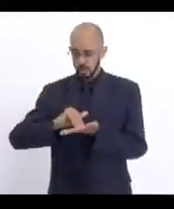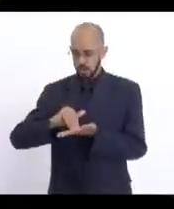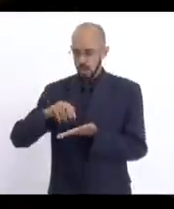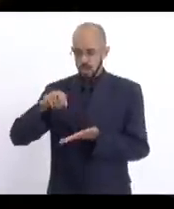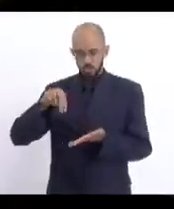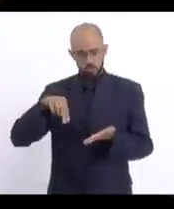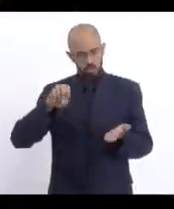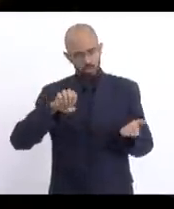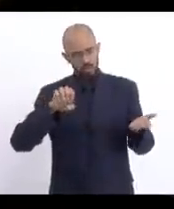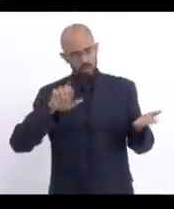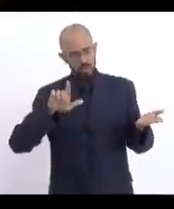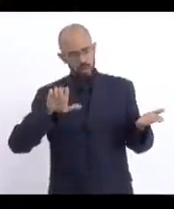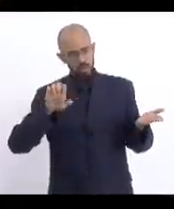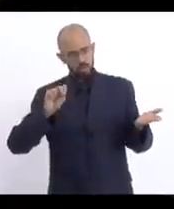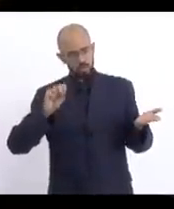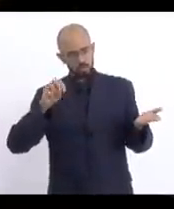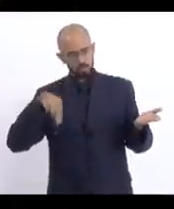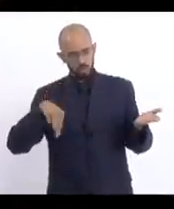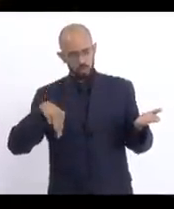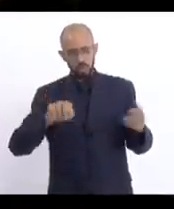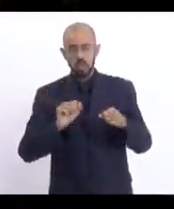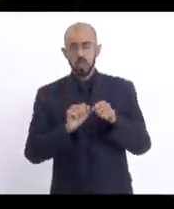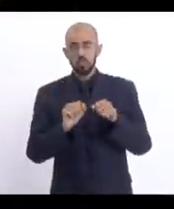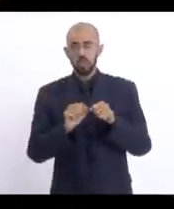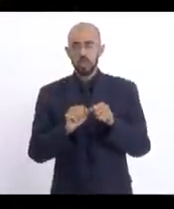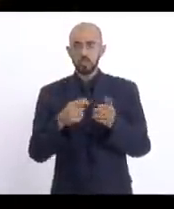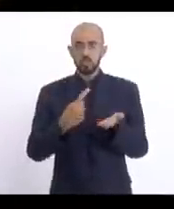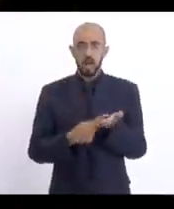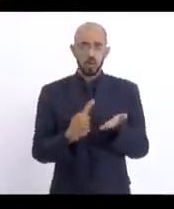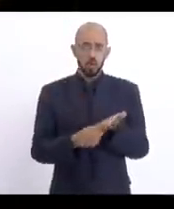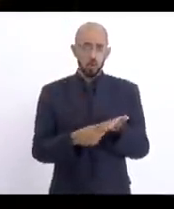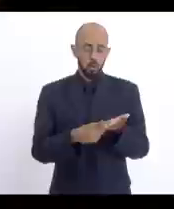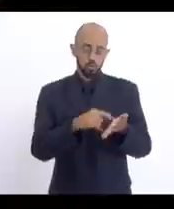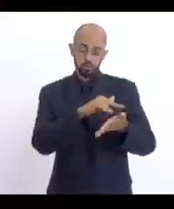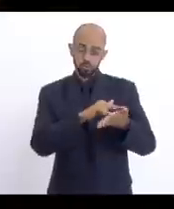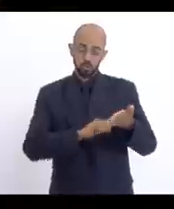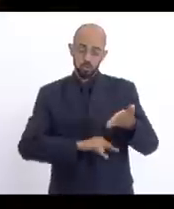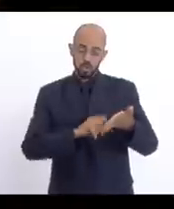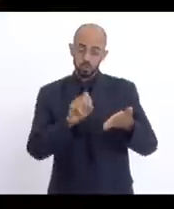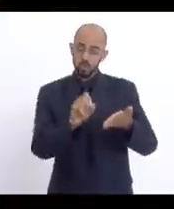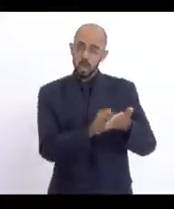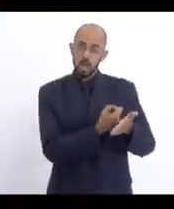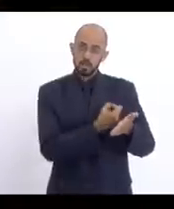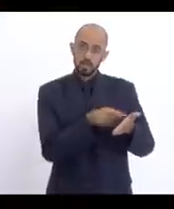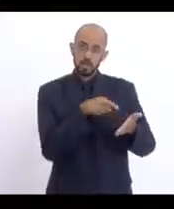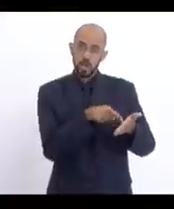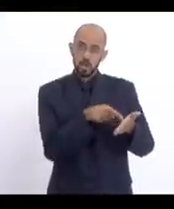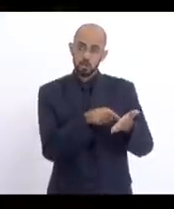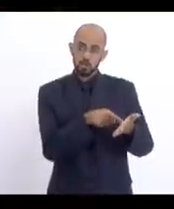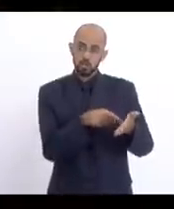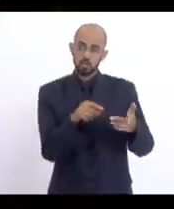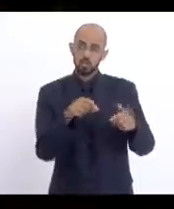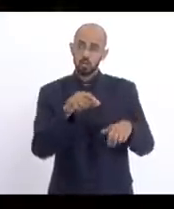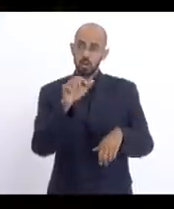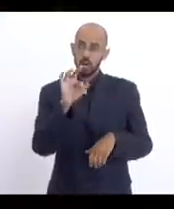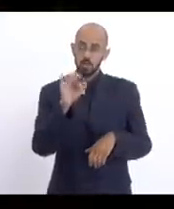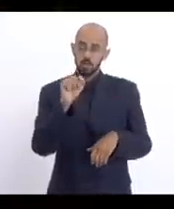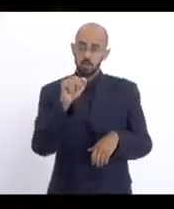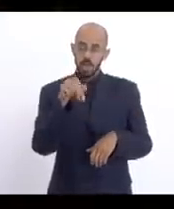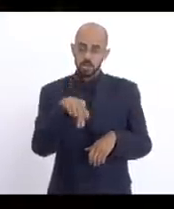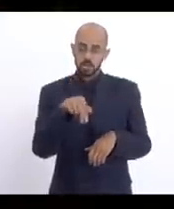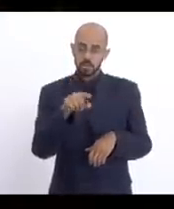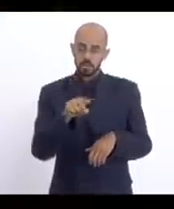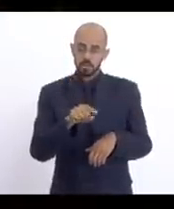foi feito um acordo escrito com a Fazenda, deputado Márcio Pacheco sabe